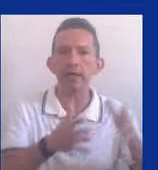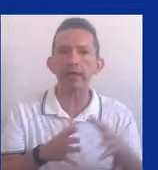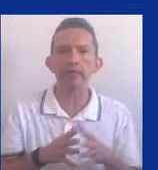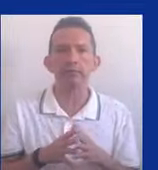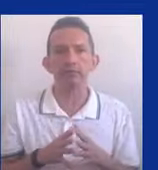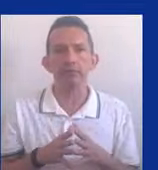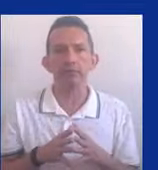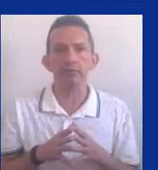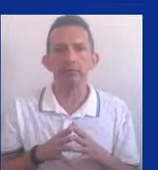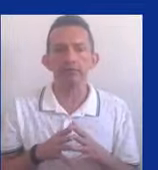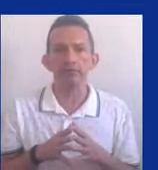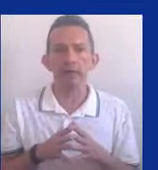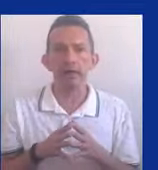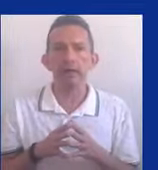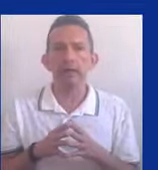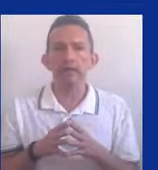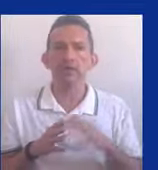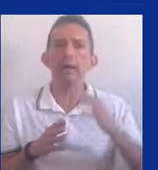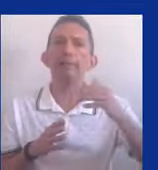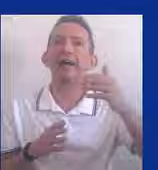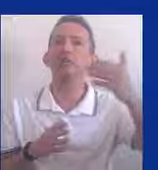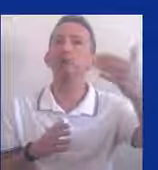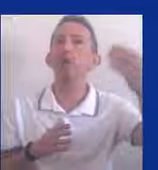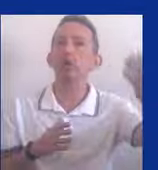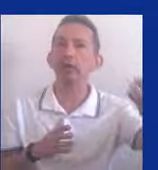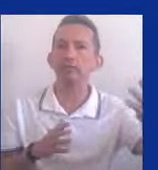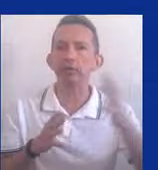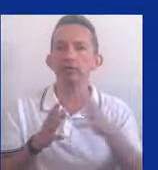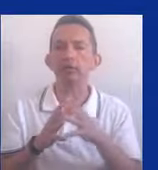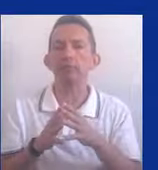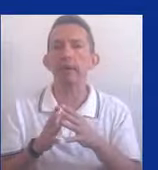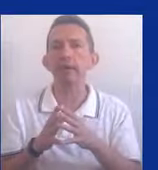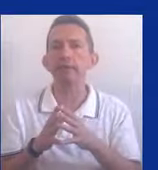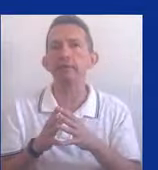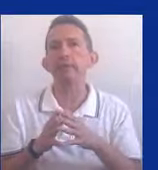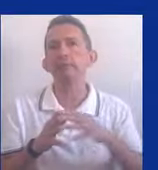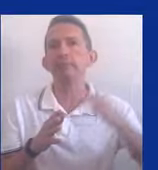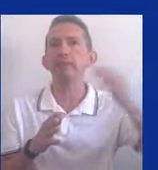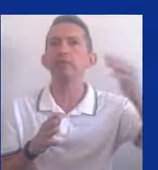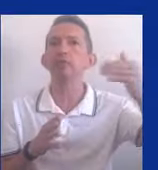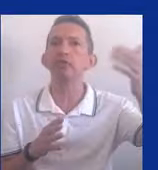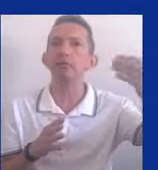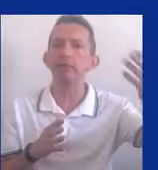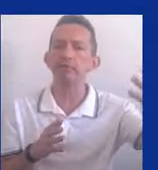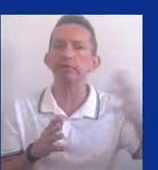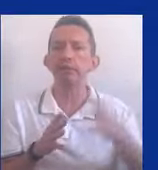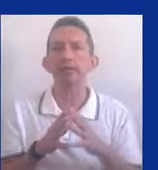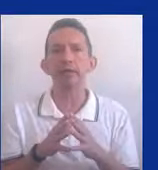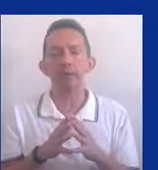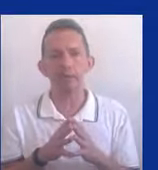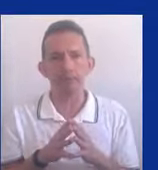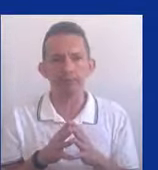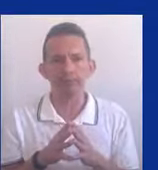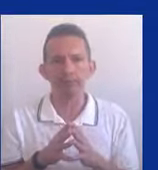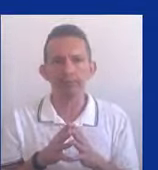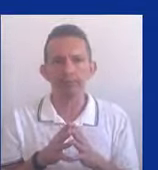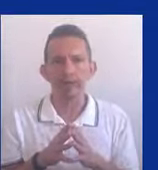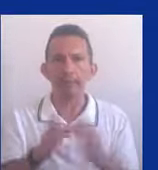citoplasma figurado. Tá? Já a parte bioquímica do citoplasma, você pensa no citoplasma